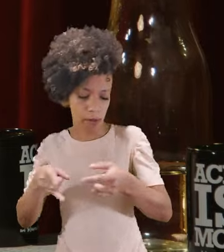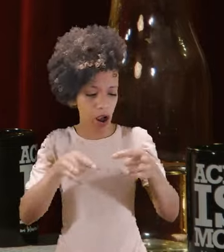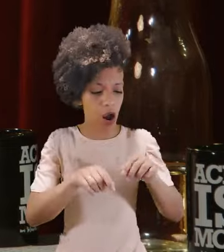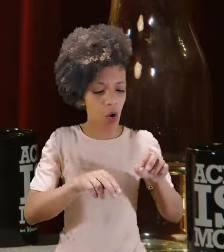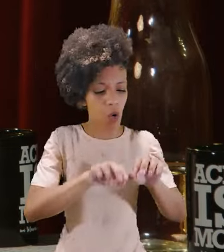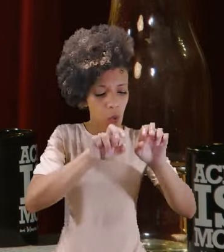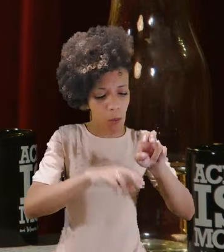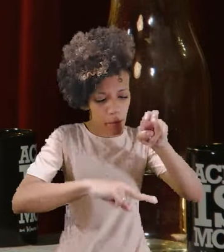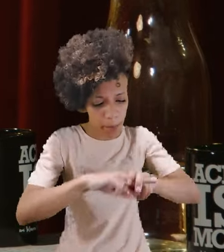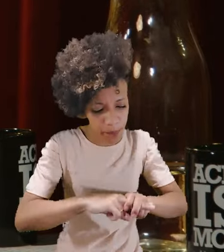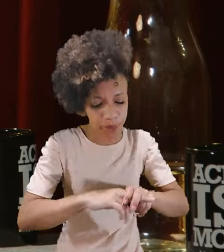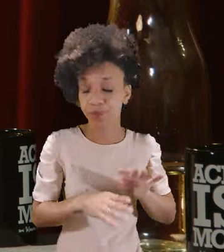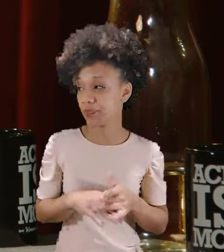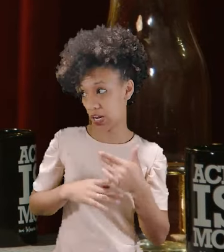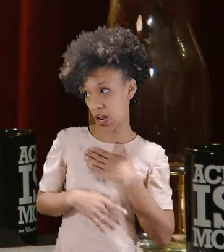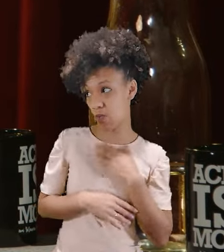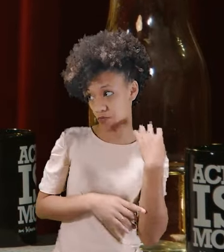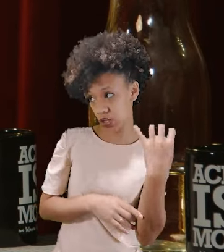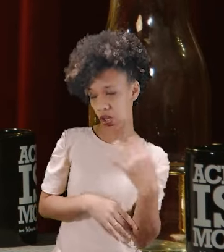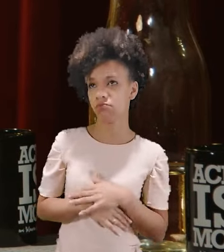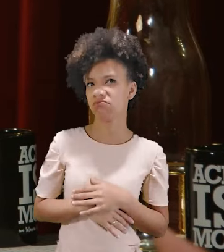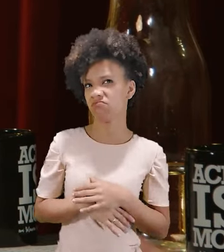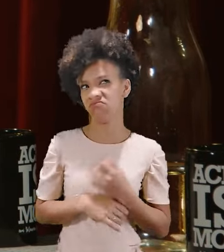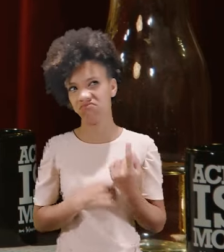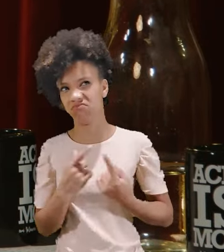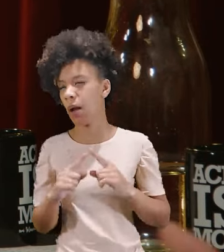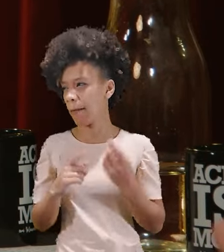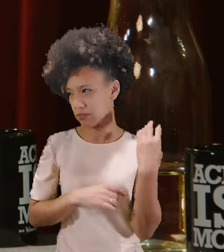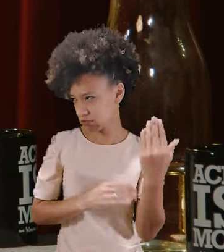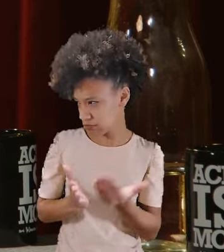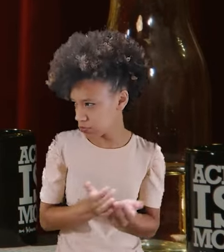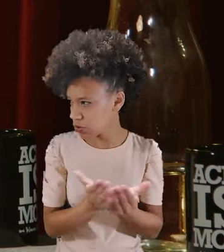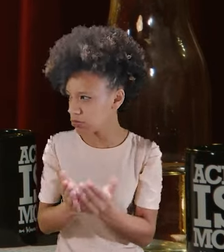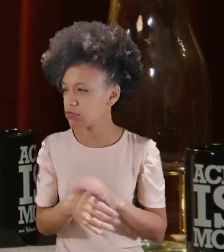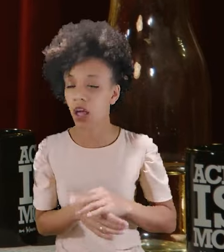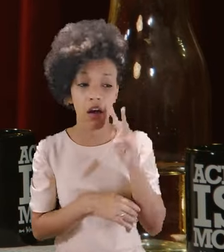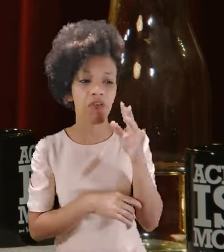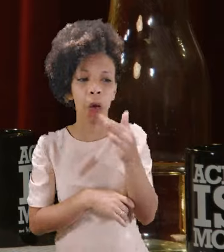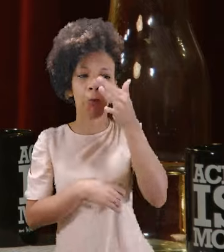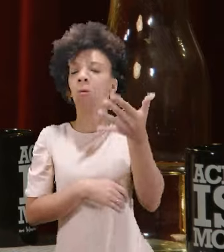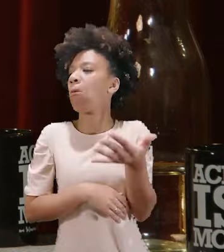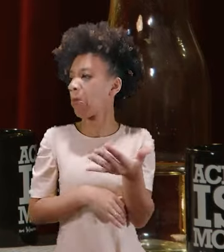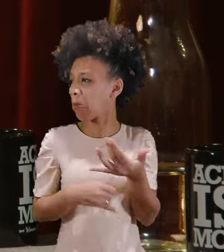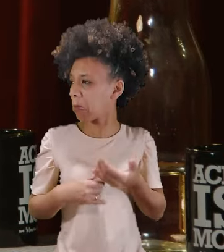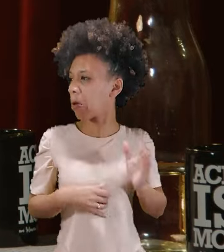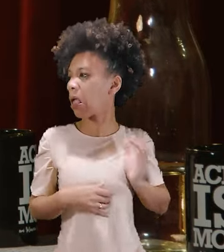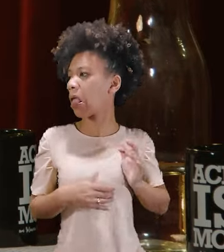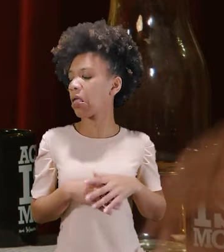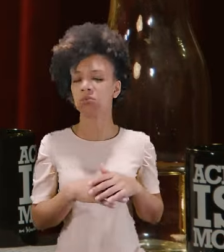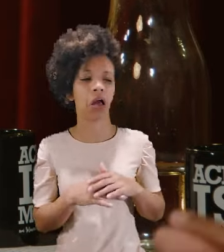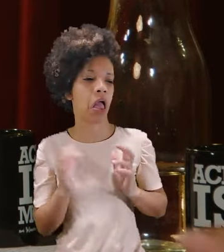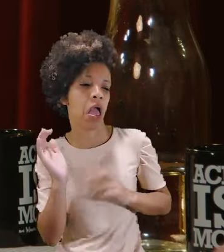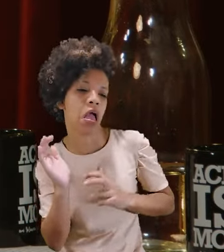eu quando eu vou viajar o na viva foi poucas vezes mas de Cruzeiro a gente vê muito luxo ali né o cara faz